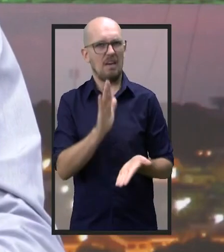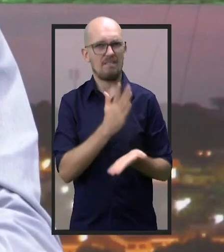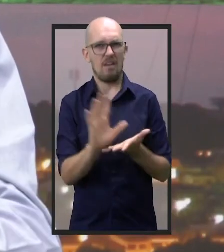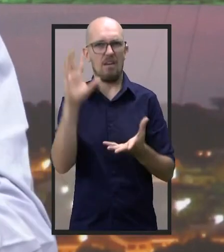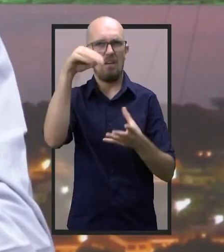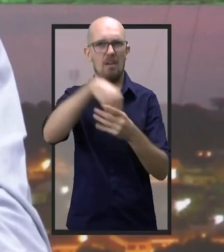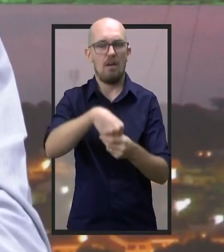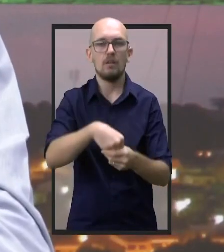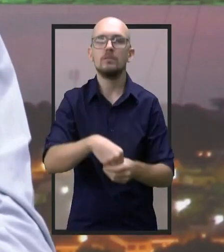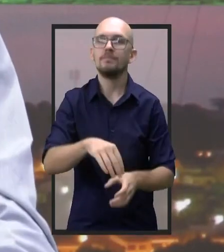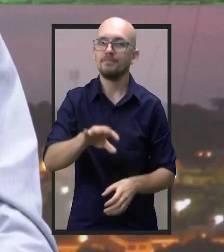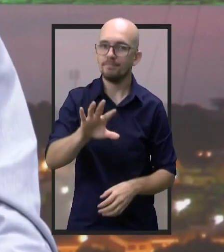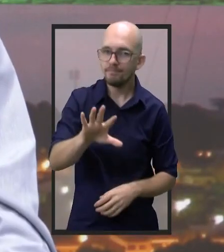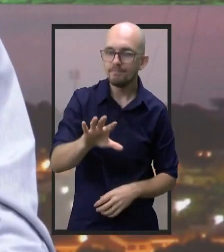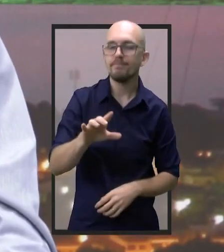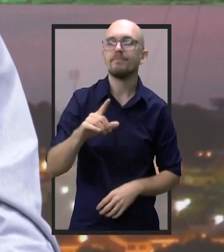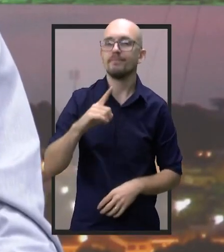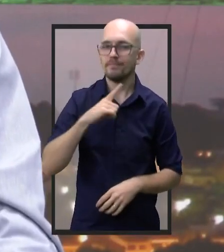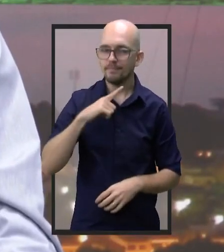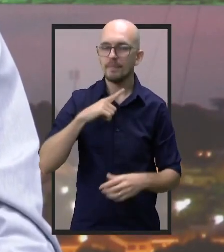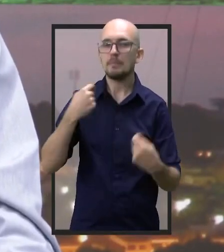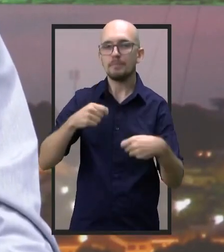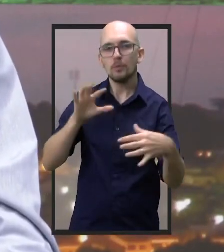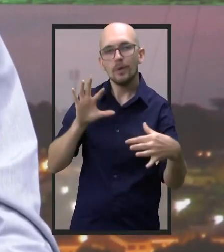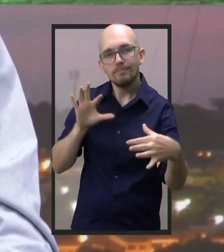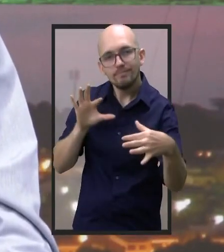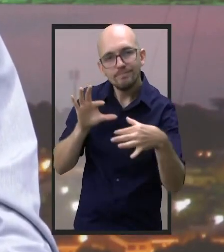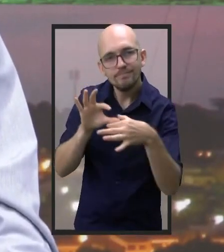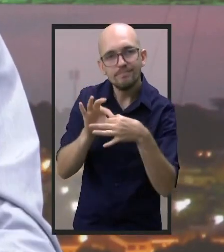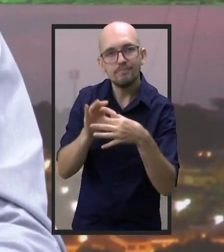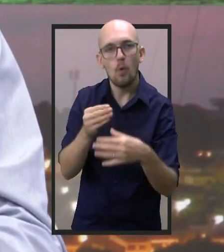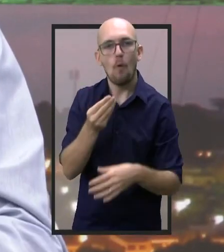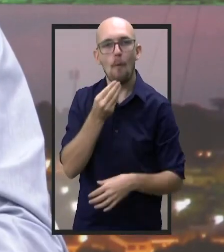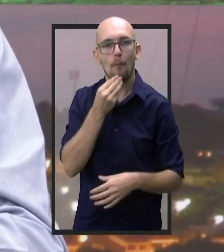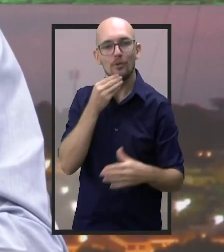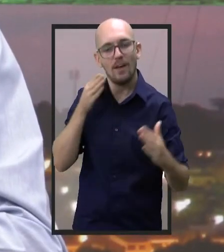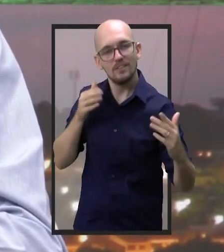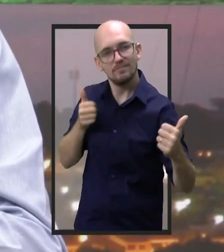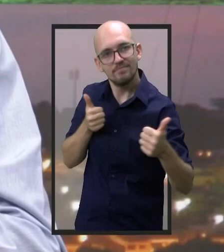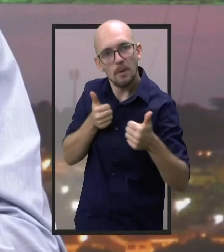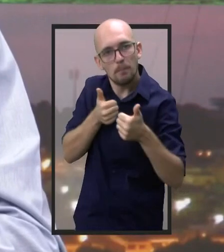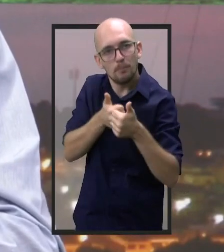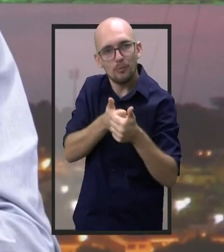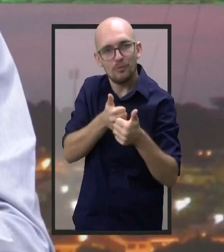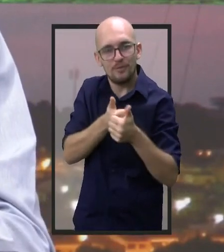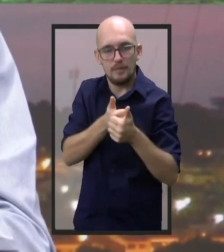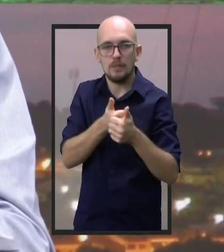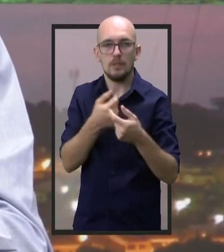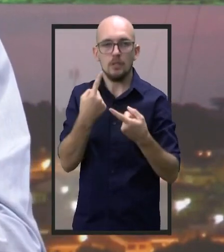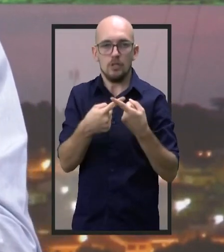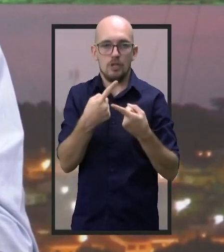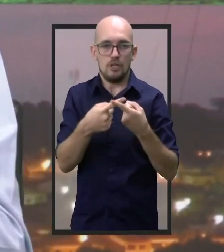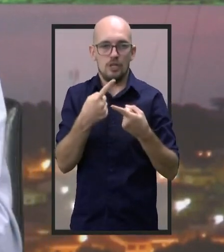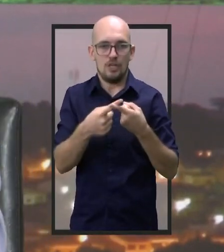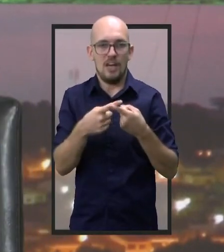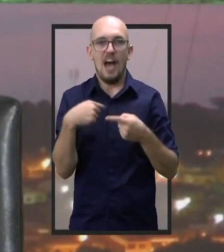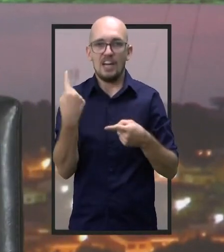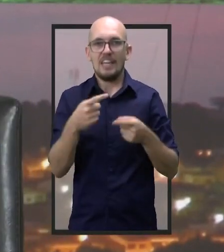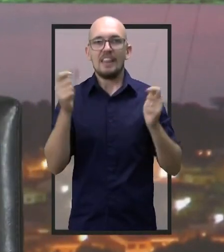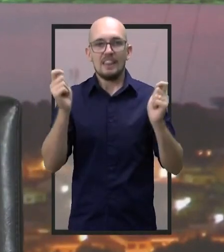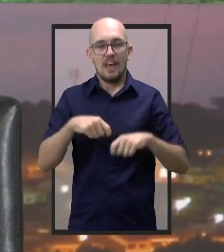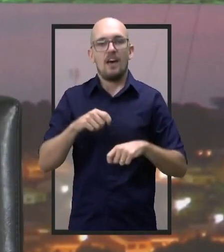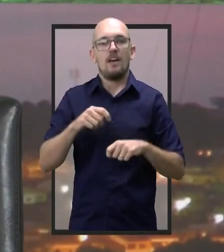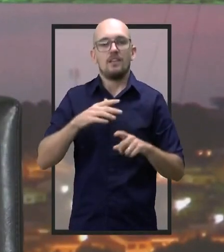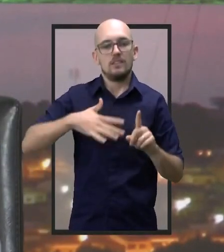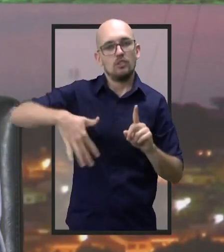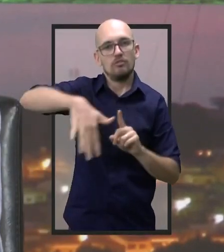contexto. Isso eu gostaria de nos aproximarmos, né? Isso é uma oportunidade. Então, essa imagem de que nós podemos levar a nossa